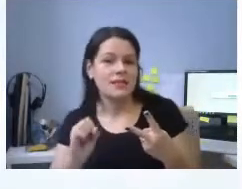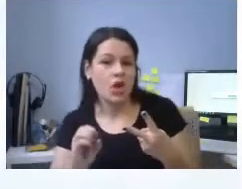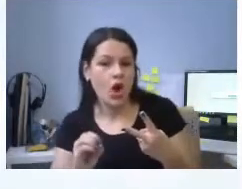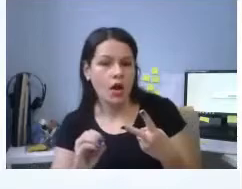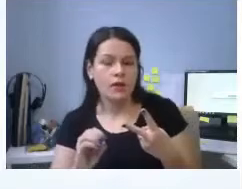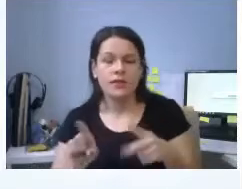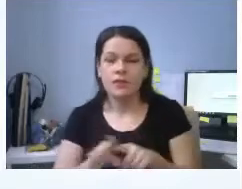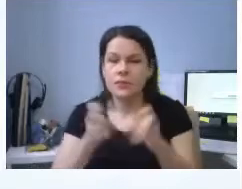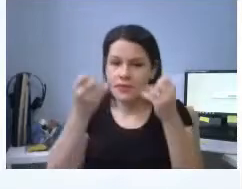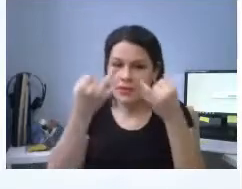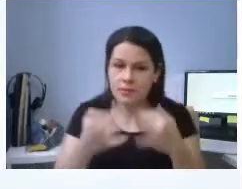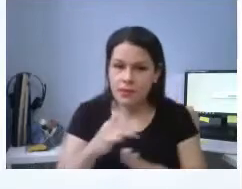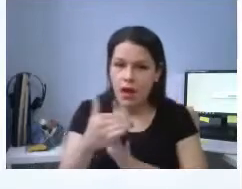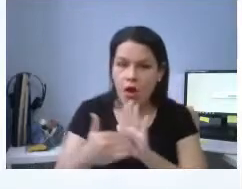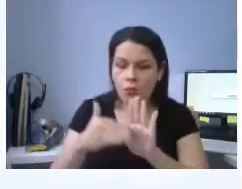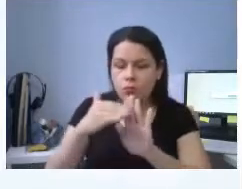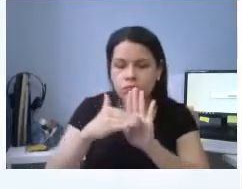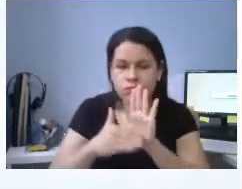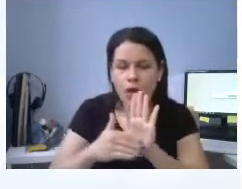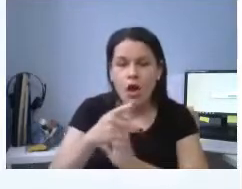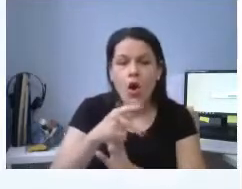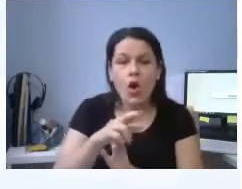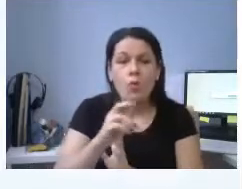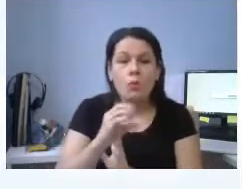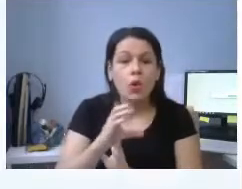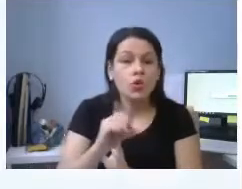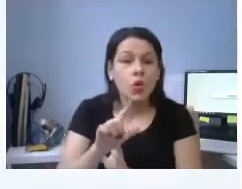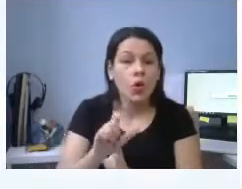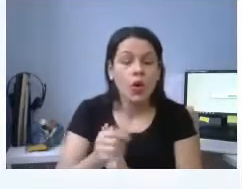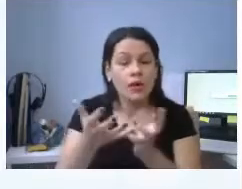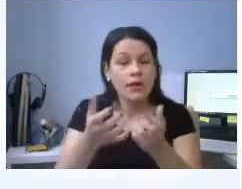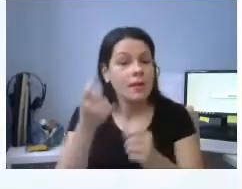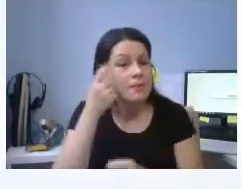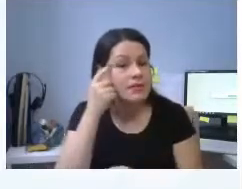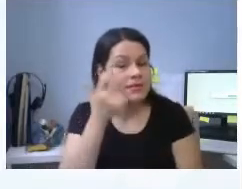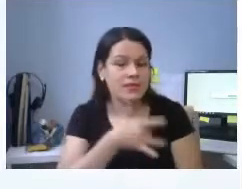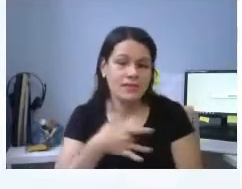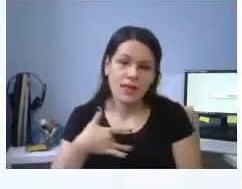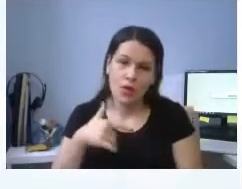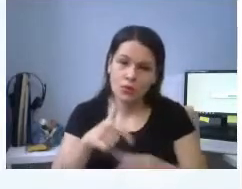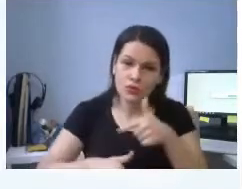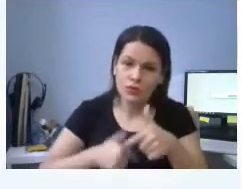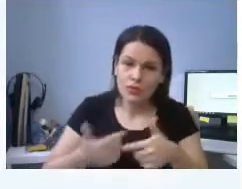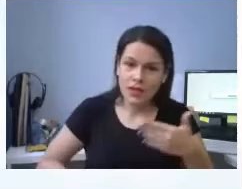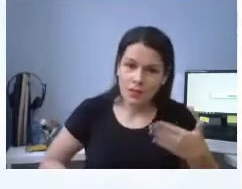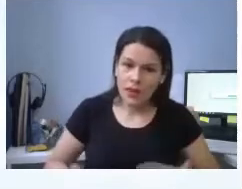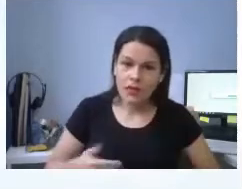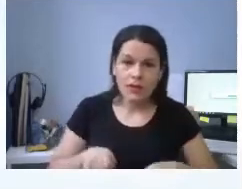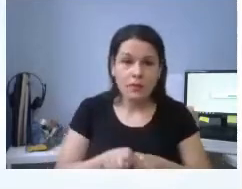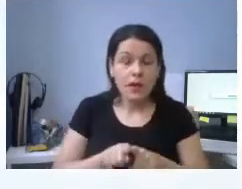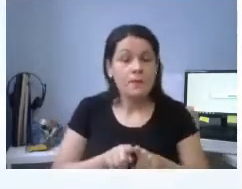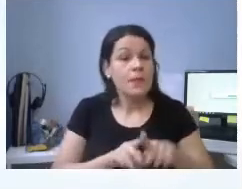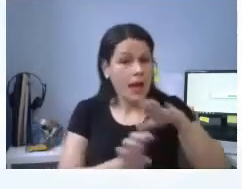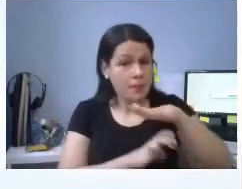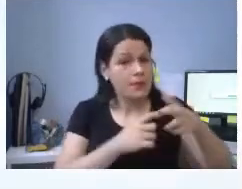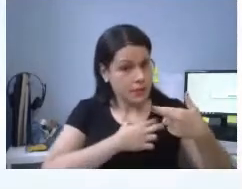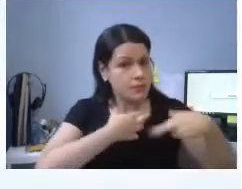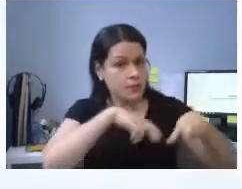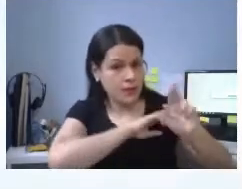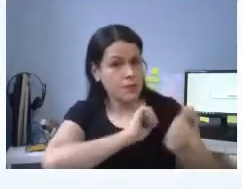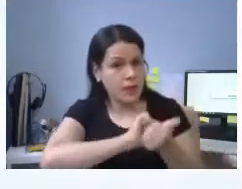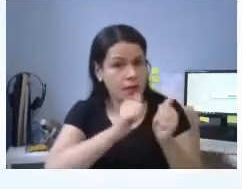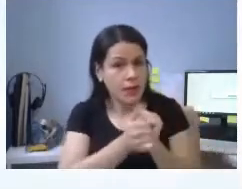voltados a definir protocolos para a saúde do trabalhador. A empresa tem a responsabilidade de adequar